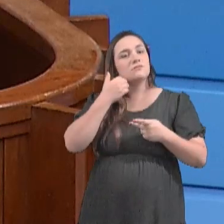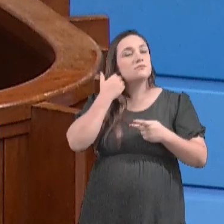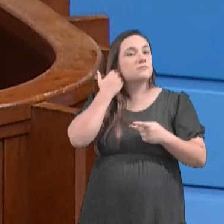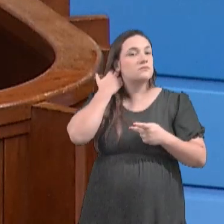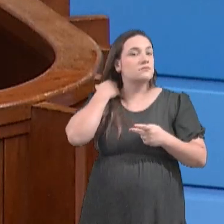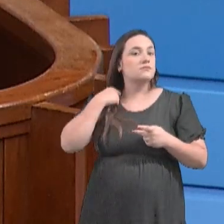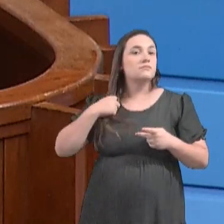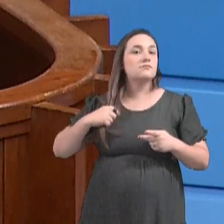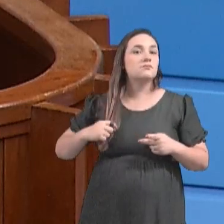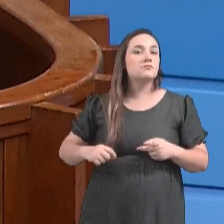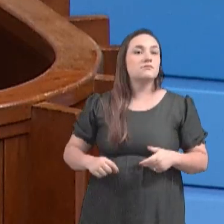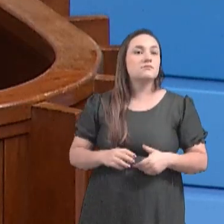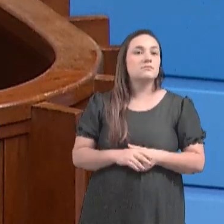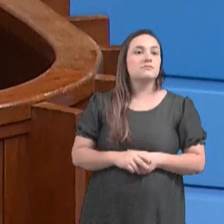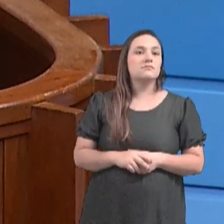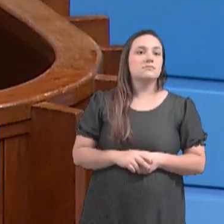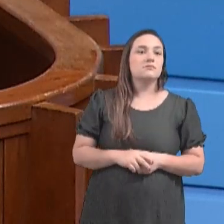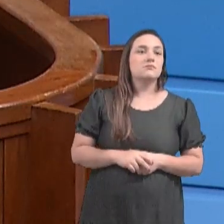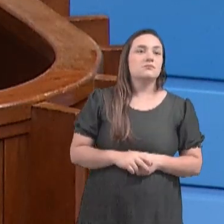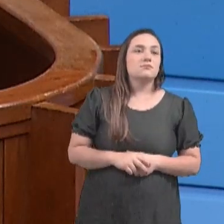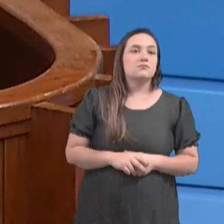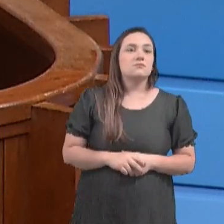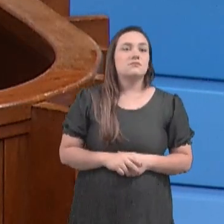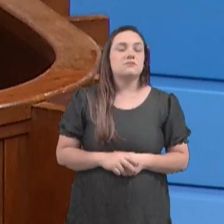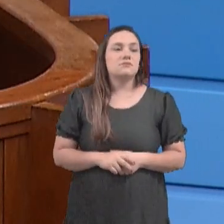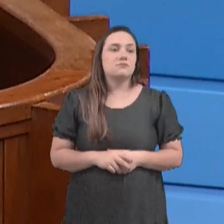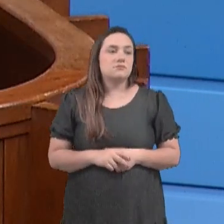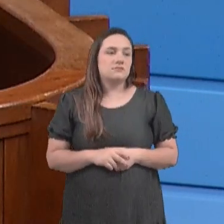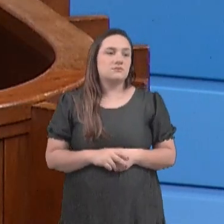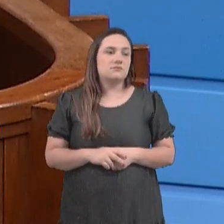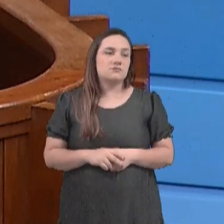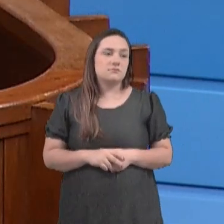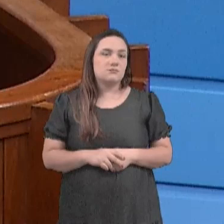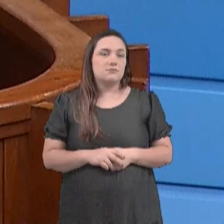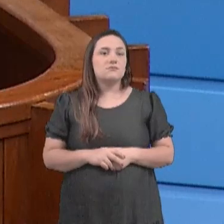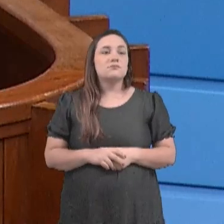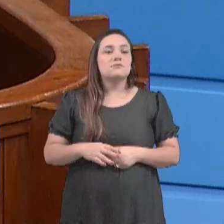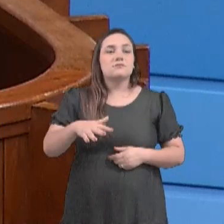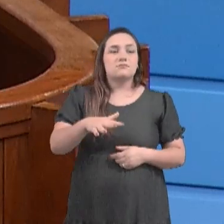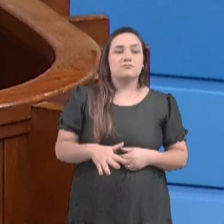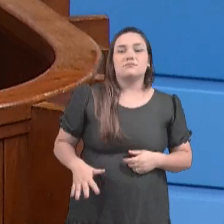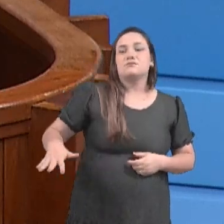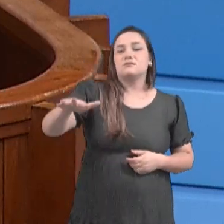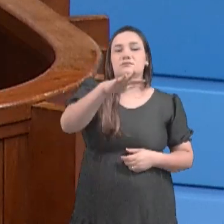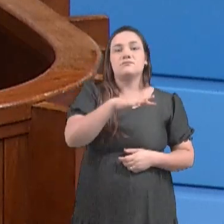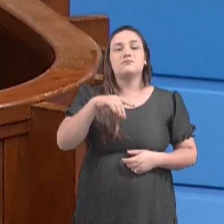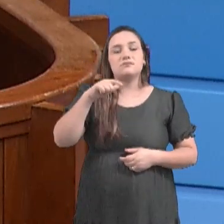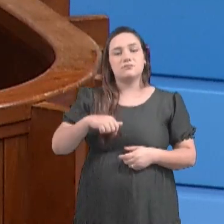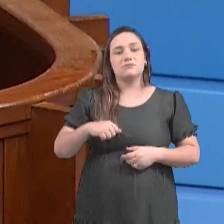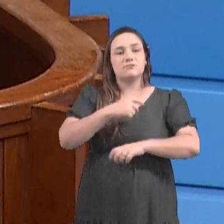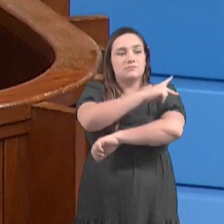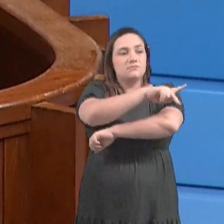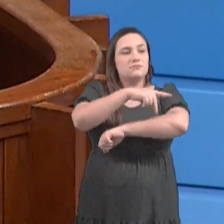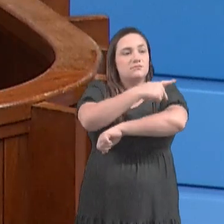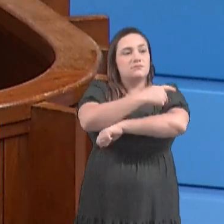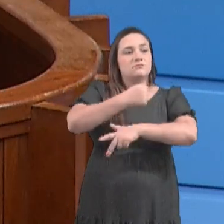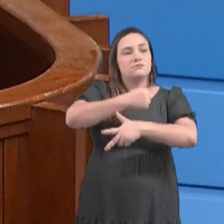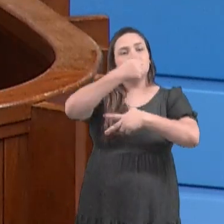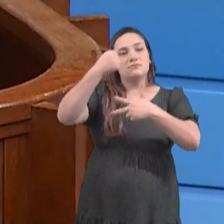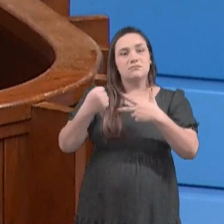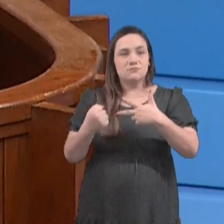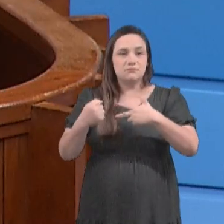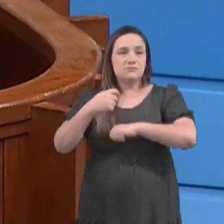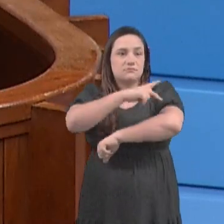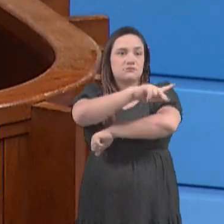processo que vem acontecendo aqui, nessa região do Parque dos Poderes, do Parque do Prosa, que é